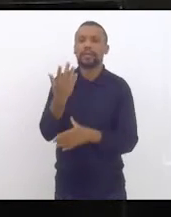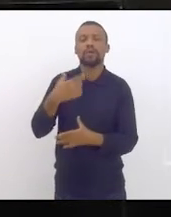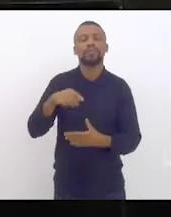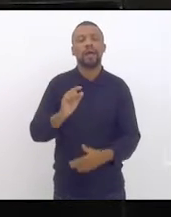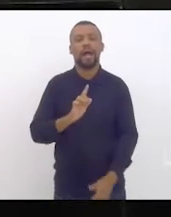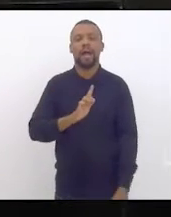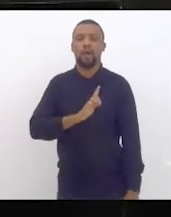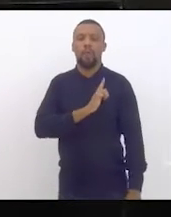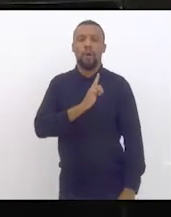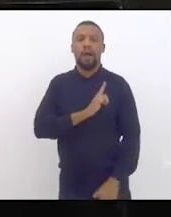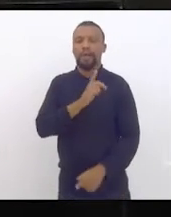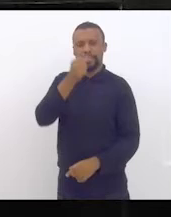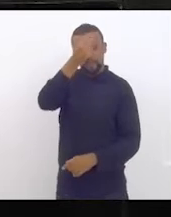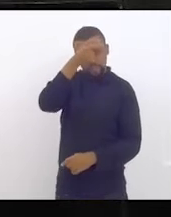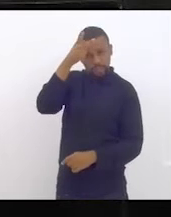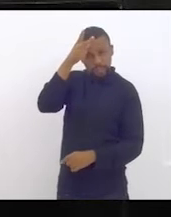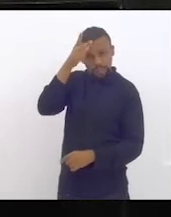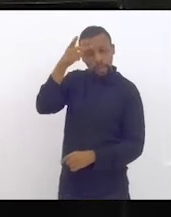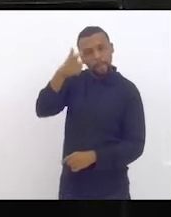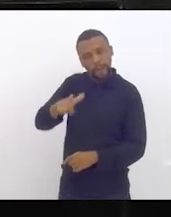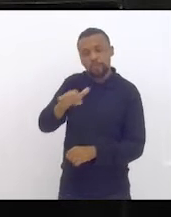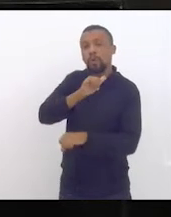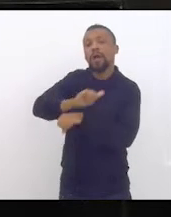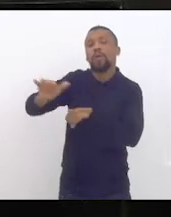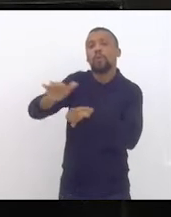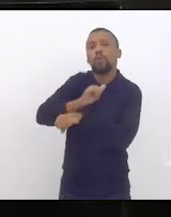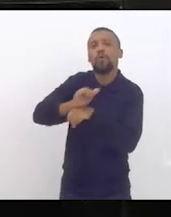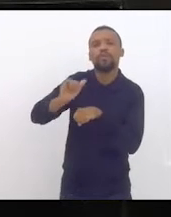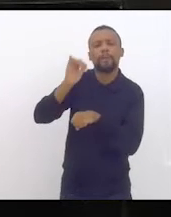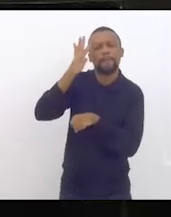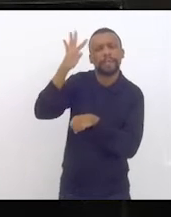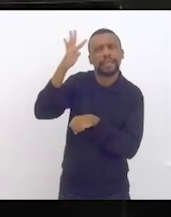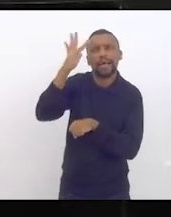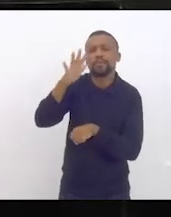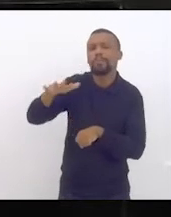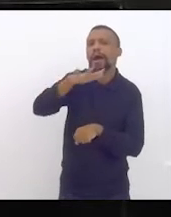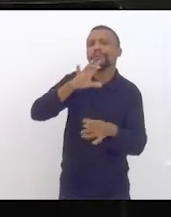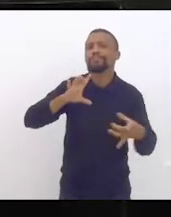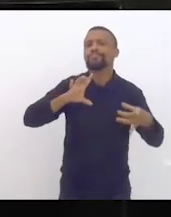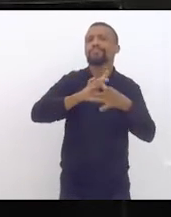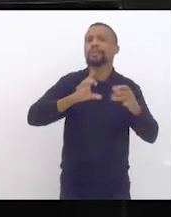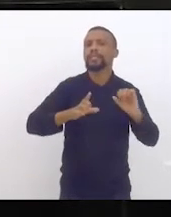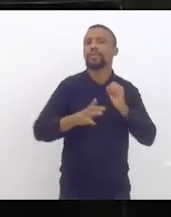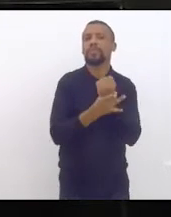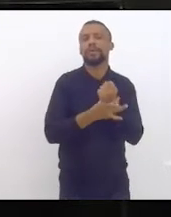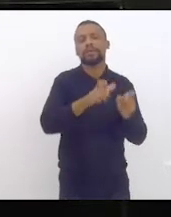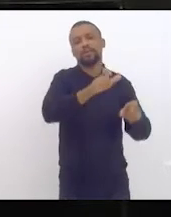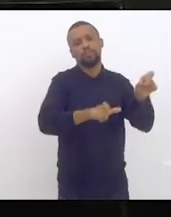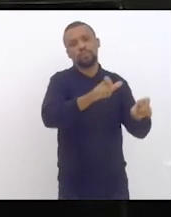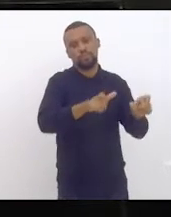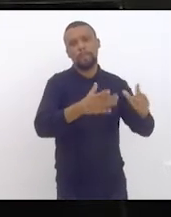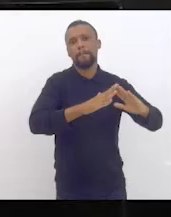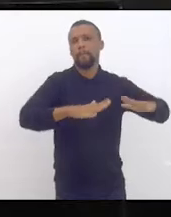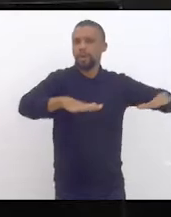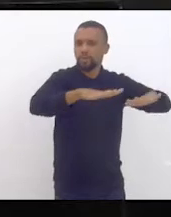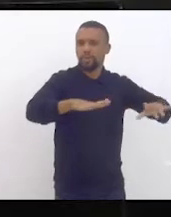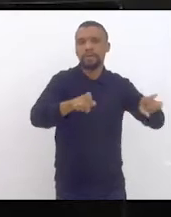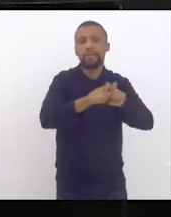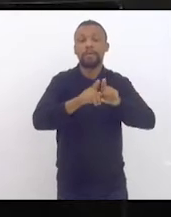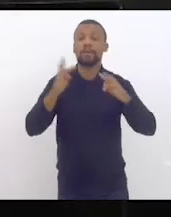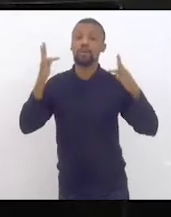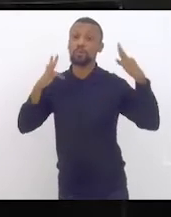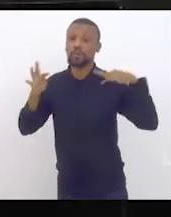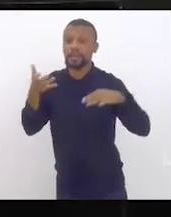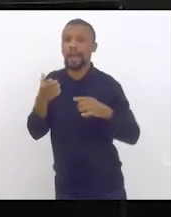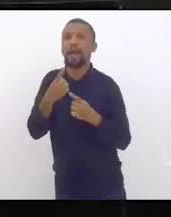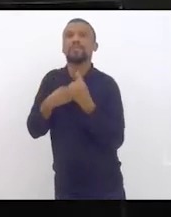guarda municipal mais um instrumento pensado para segurança do morador e do turista que quer